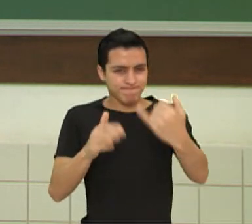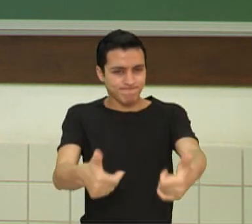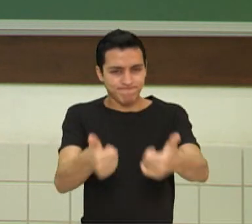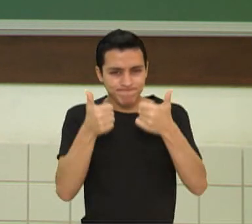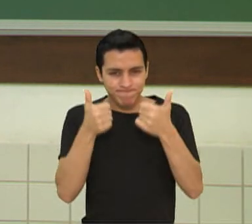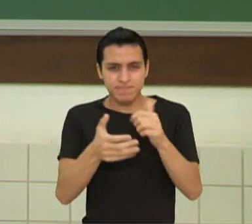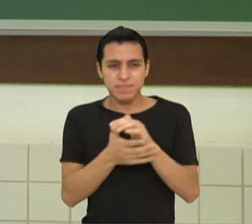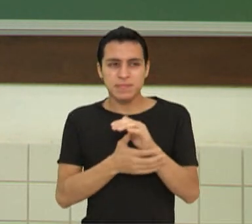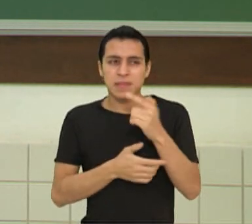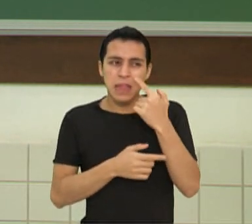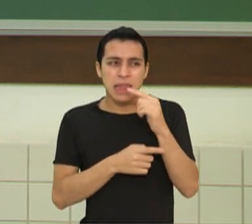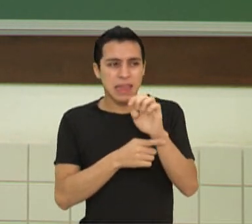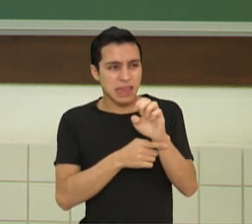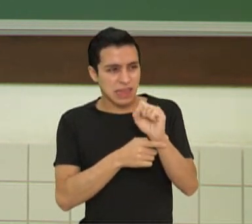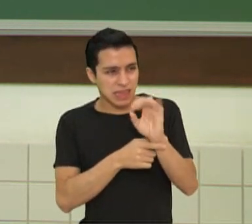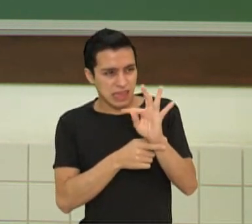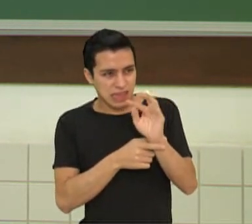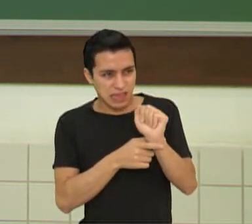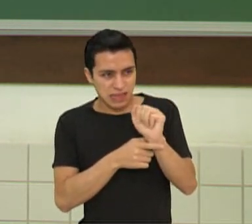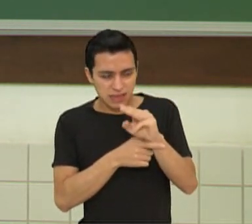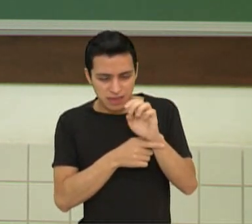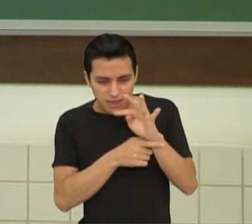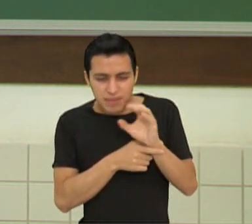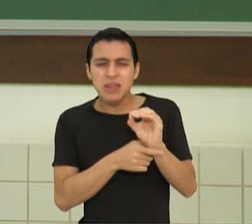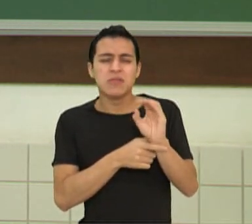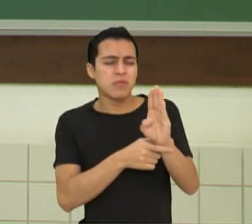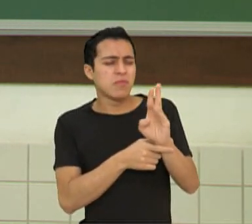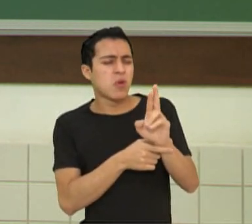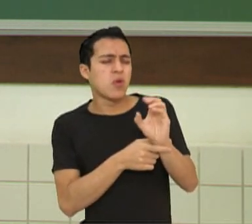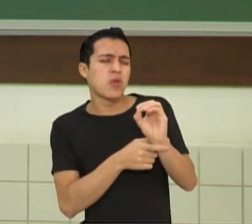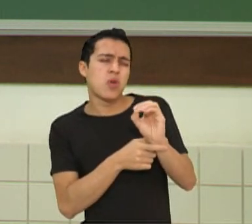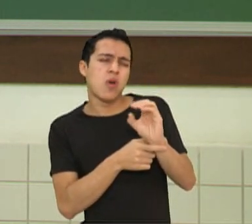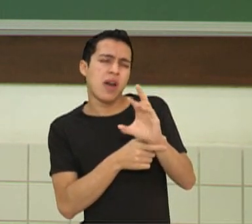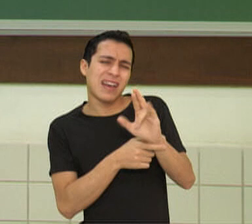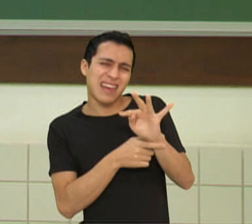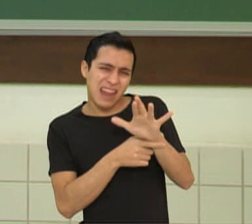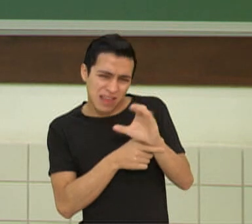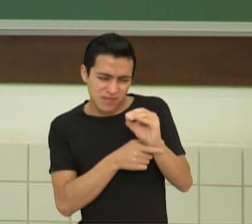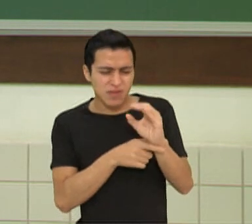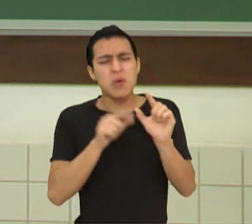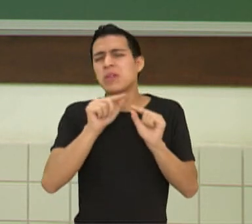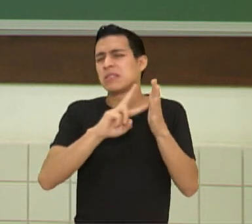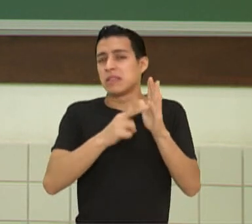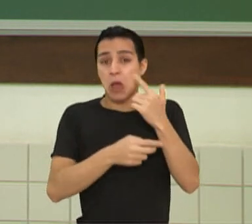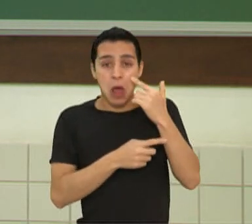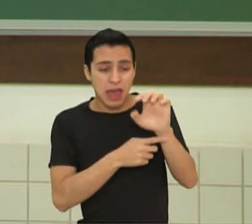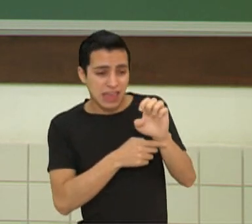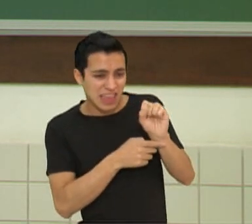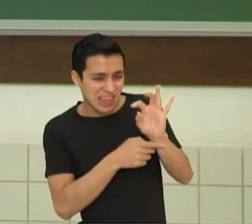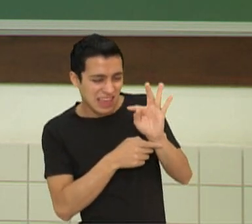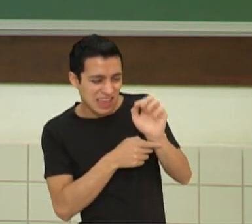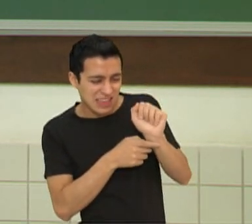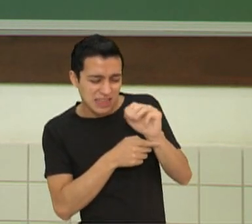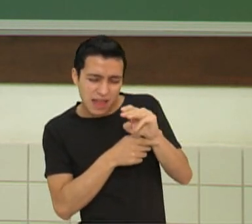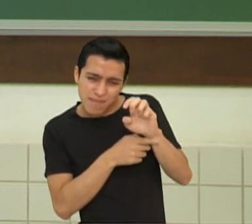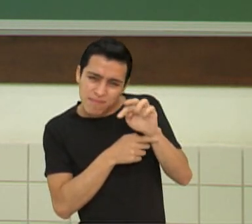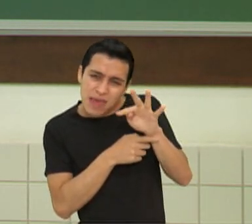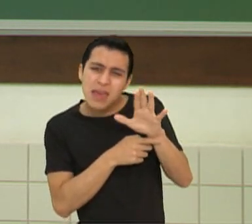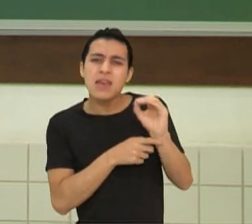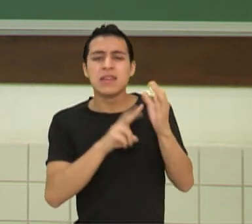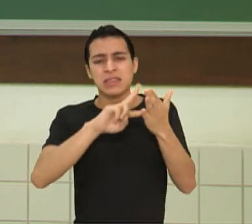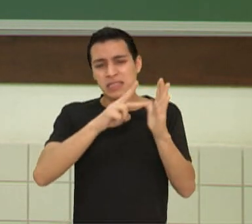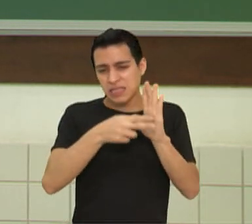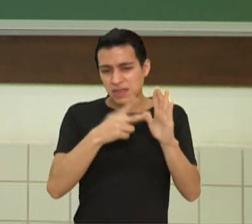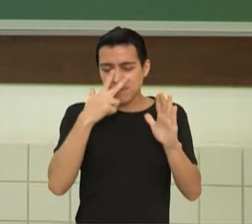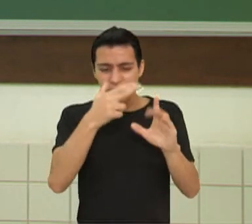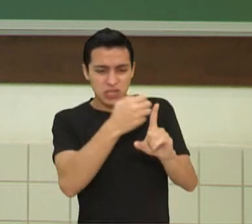Então, estamento burocrático patrimonial. Quando a gente fala de estamento, a gente está falando de uma